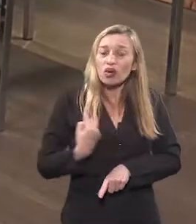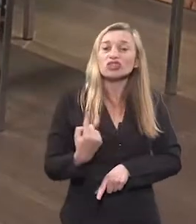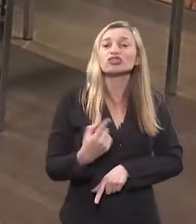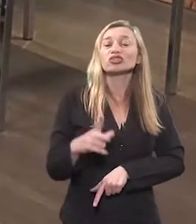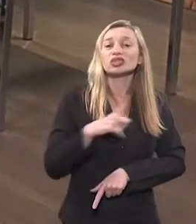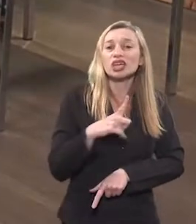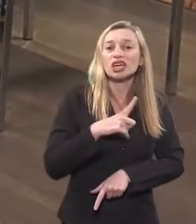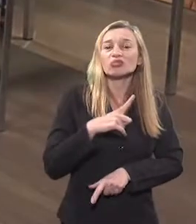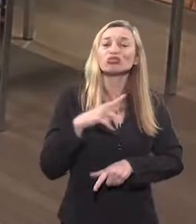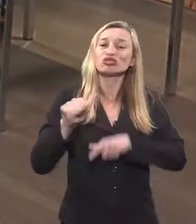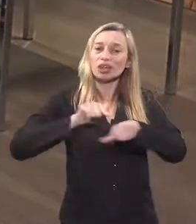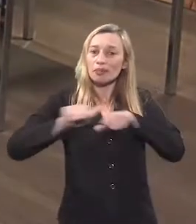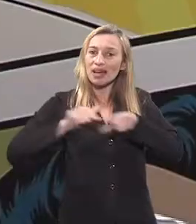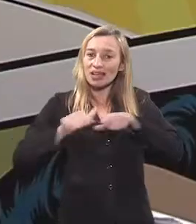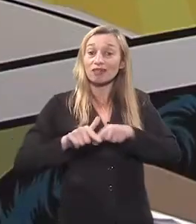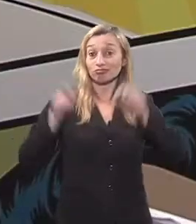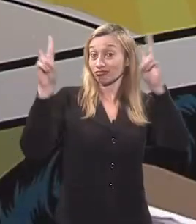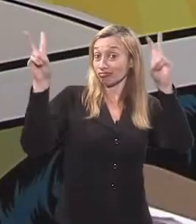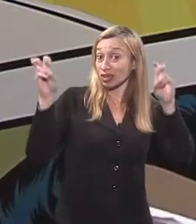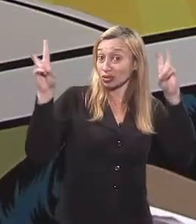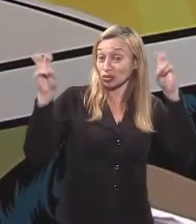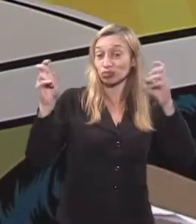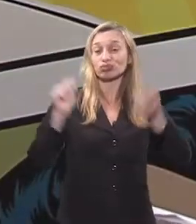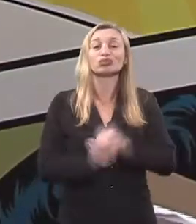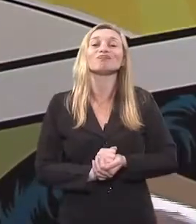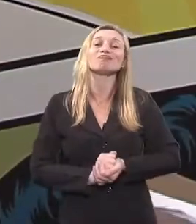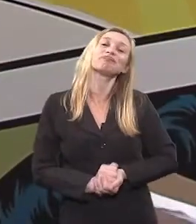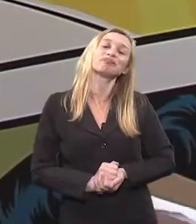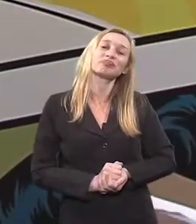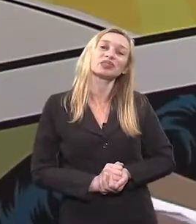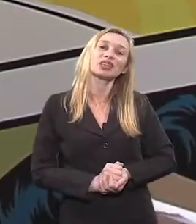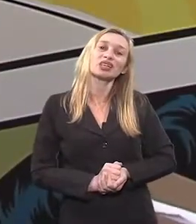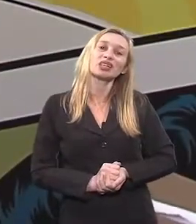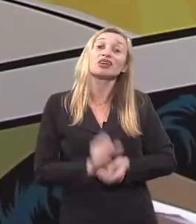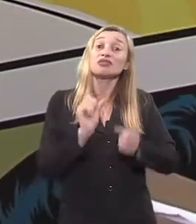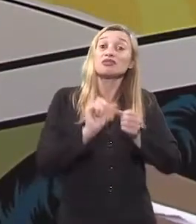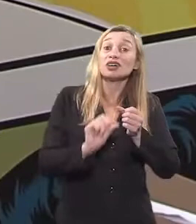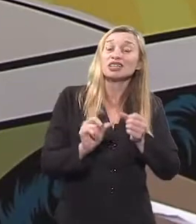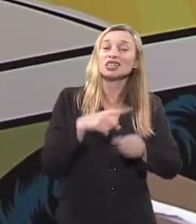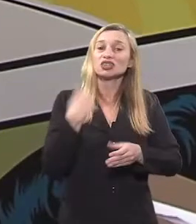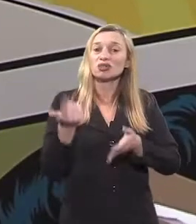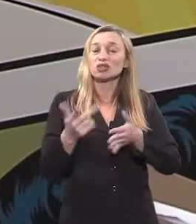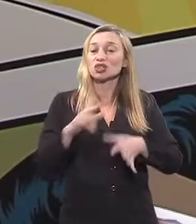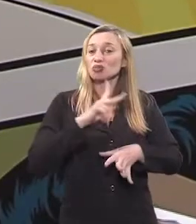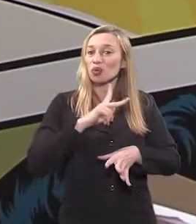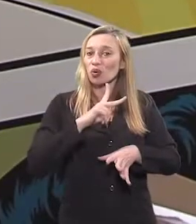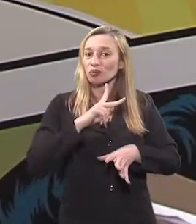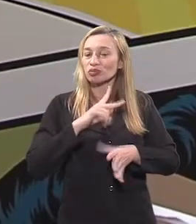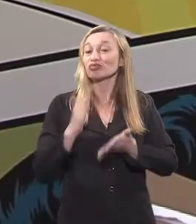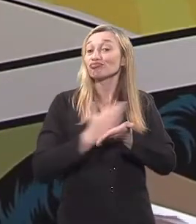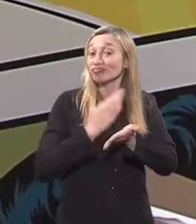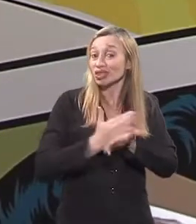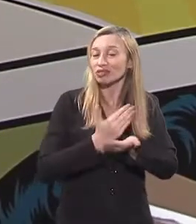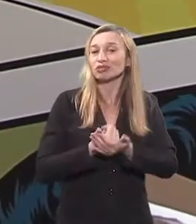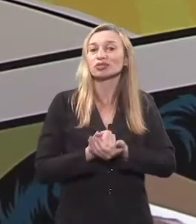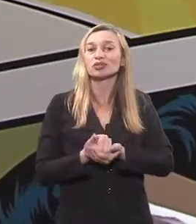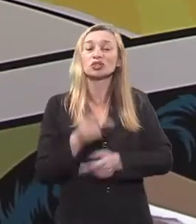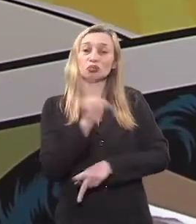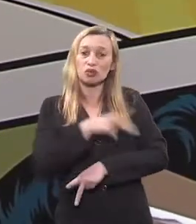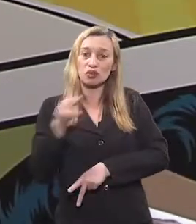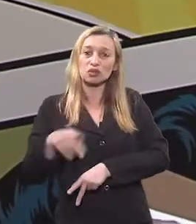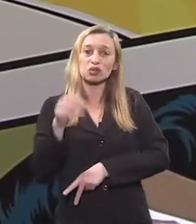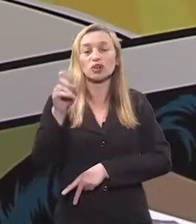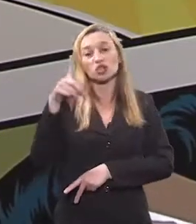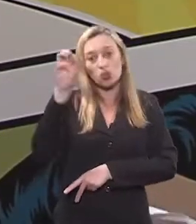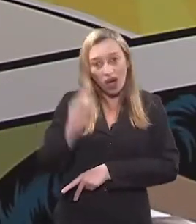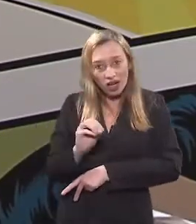nós temos, então, trabalhado a questão de fazer as nossas próprias produções. E o